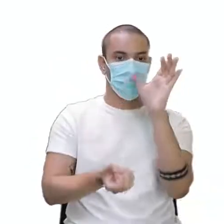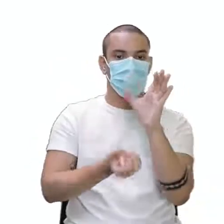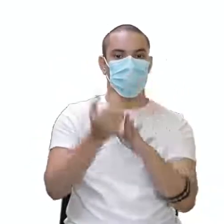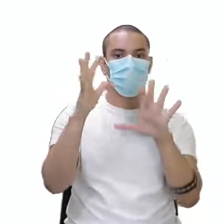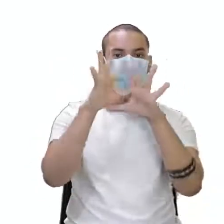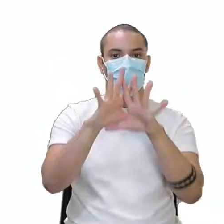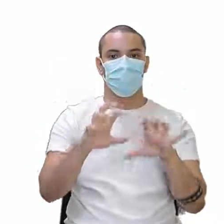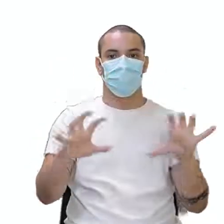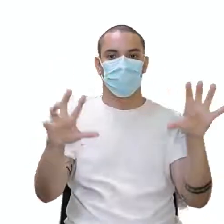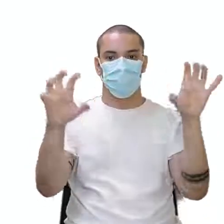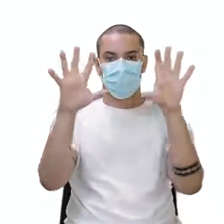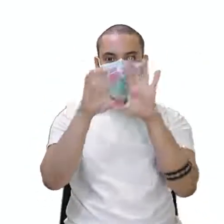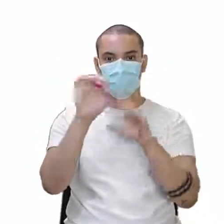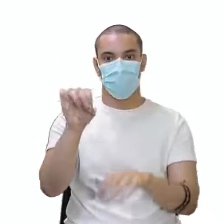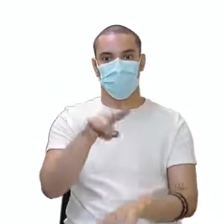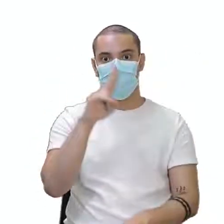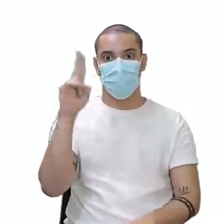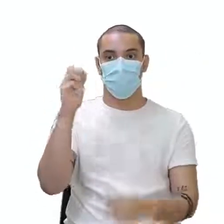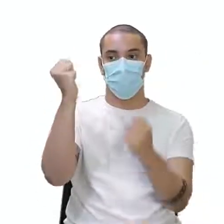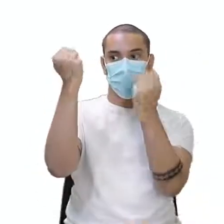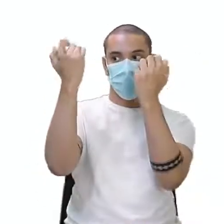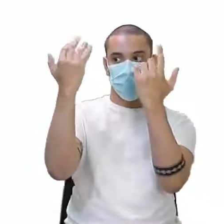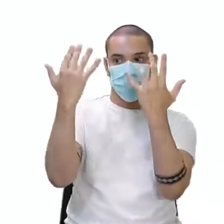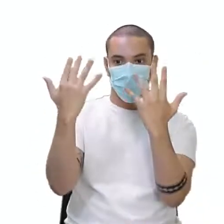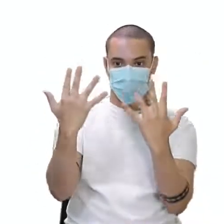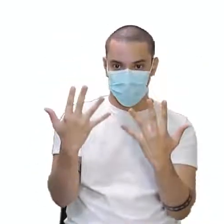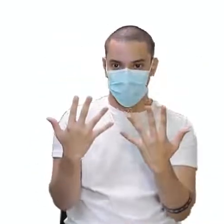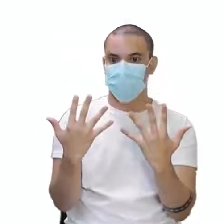formando nuvens ou nevoeiros. Presta atenção.